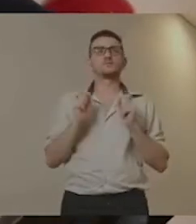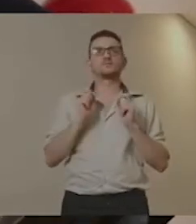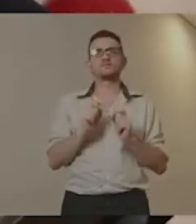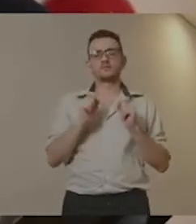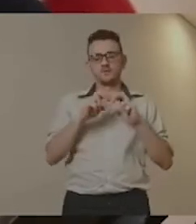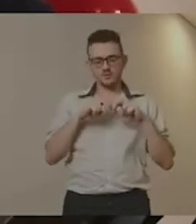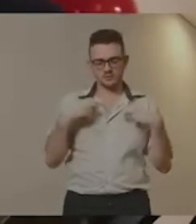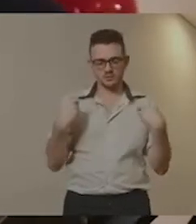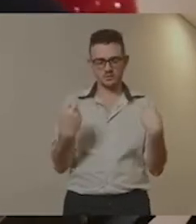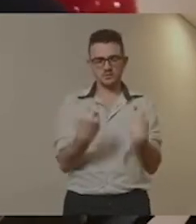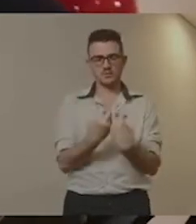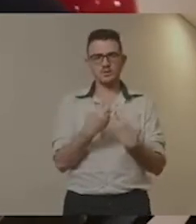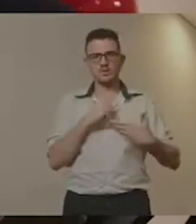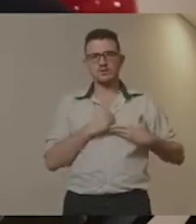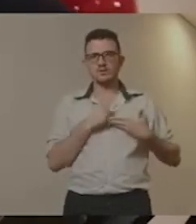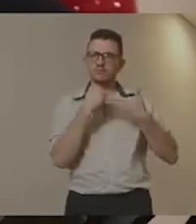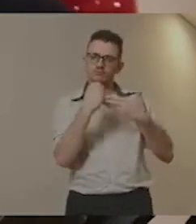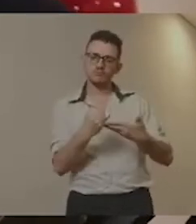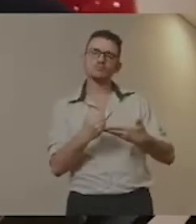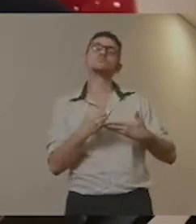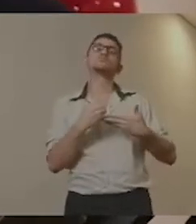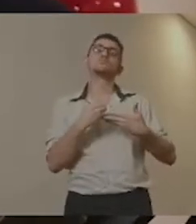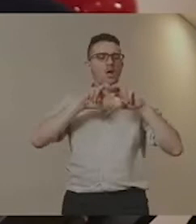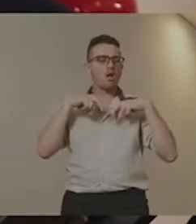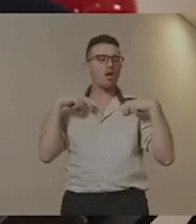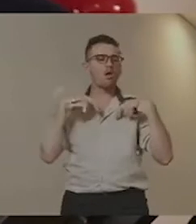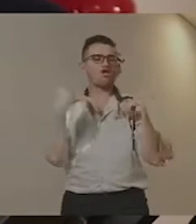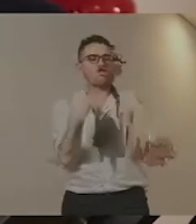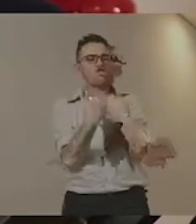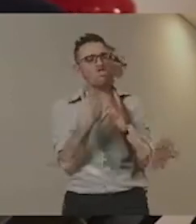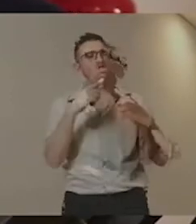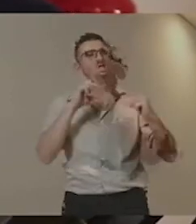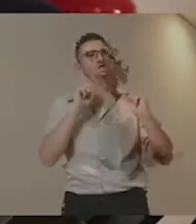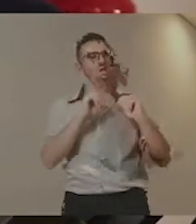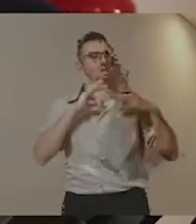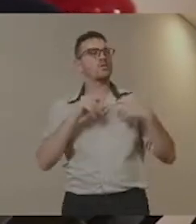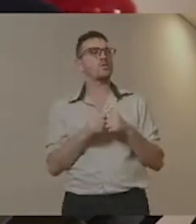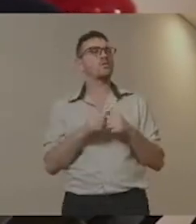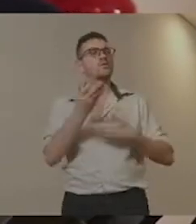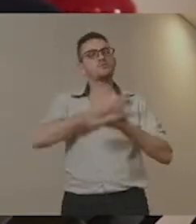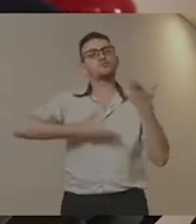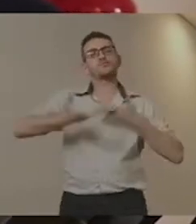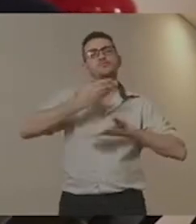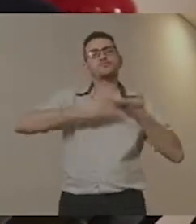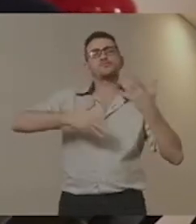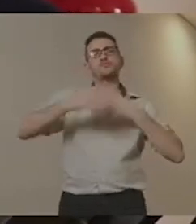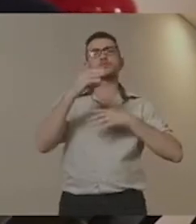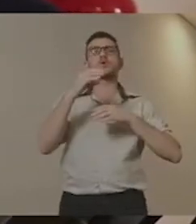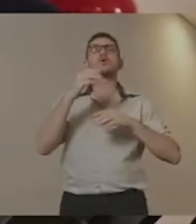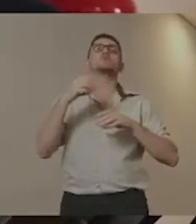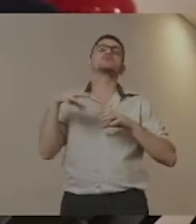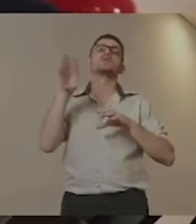então capoeira é totalmente roda, é todo esse ensino onde a gente passa ali oral